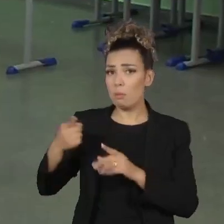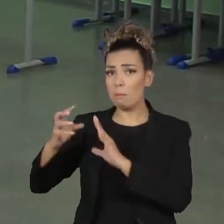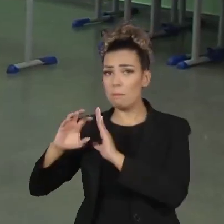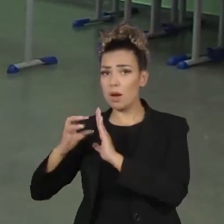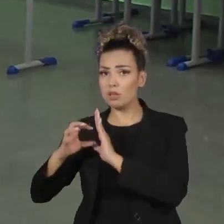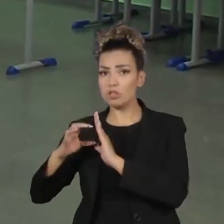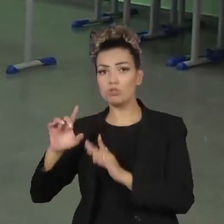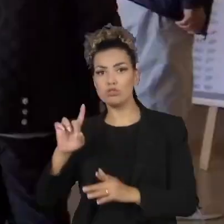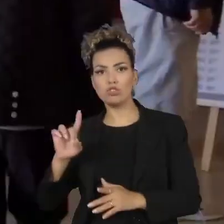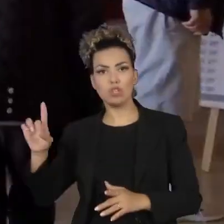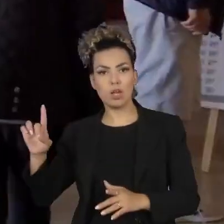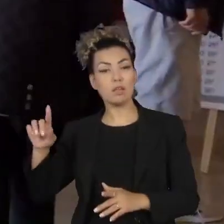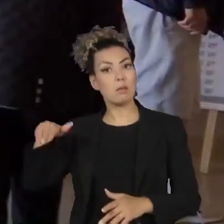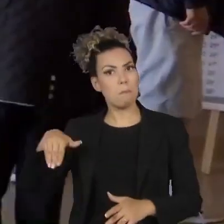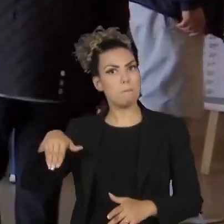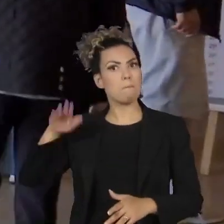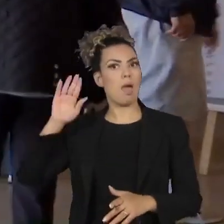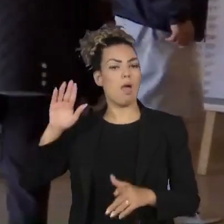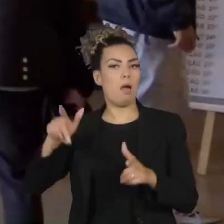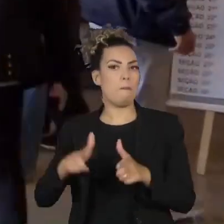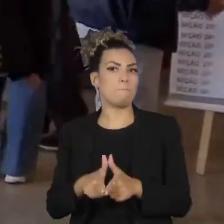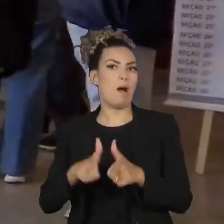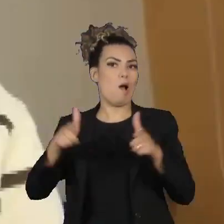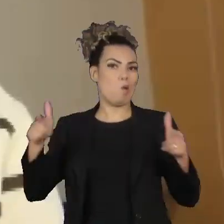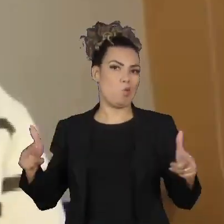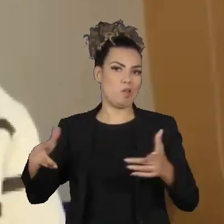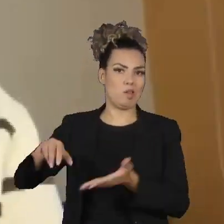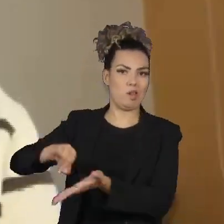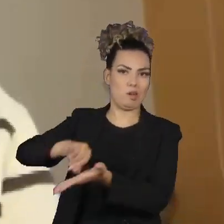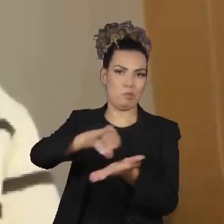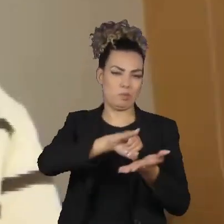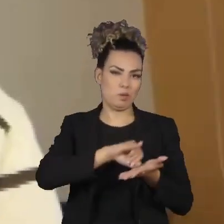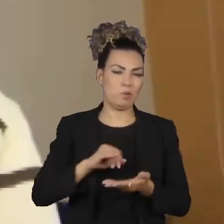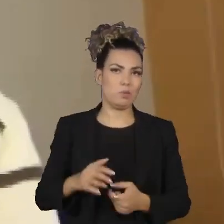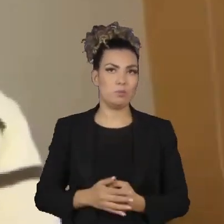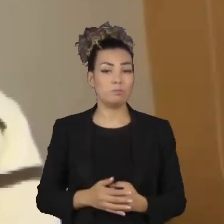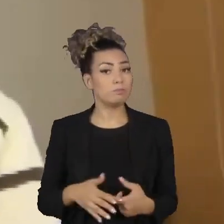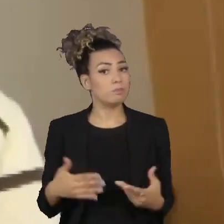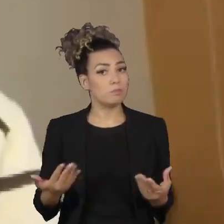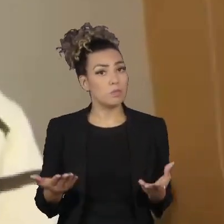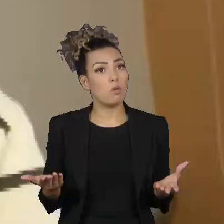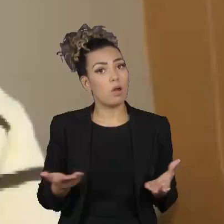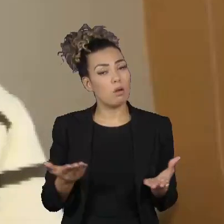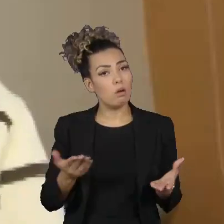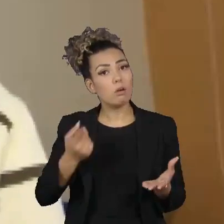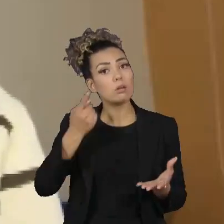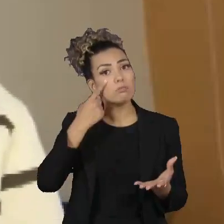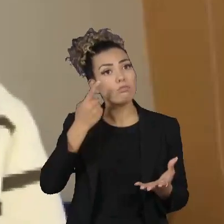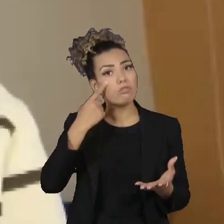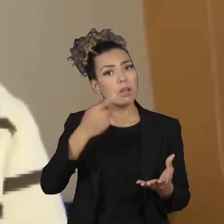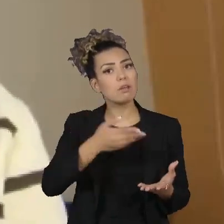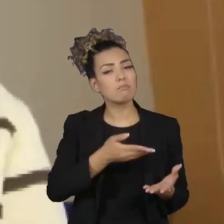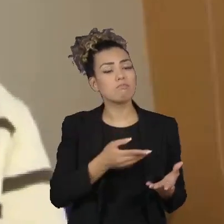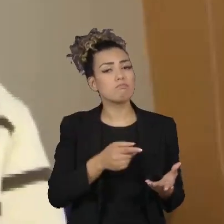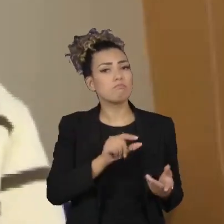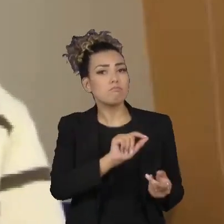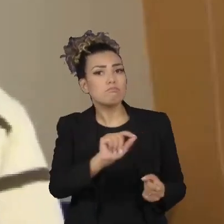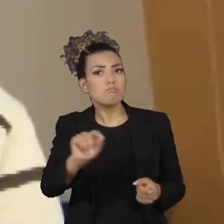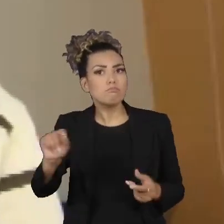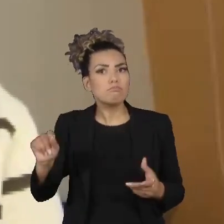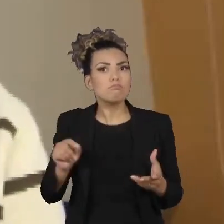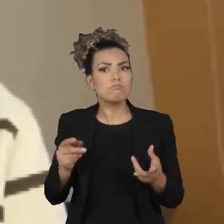direita lideram a disputa em ao menos metade das capitais você tem aí a construção de uma